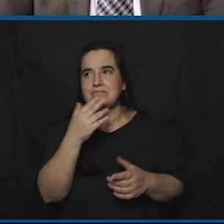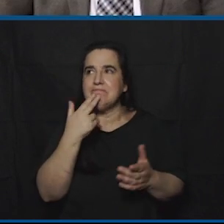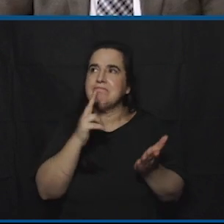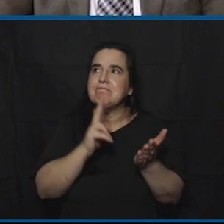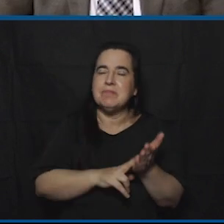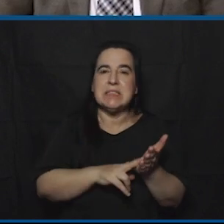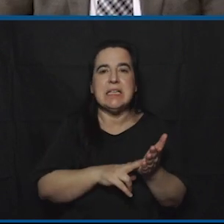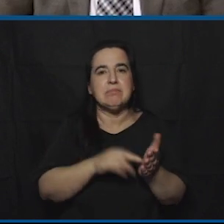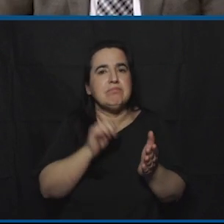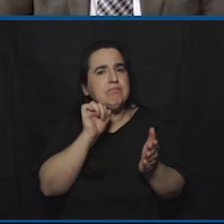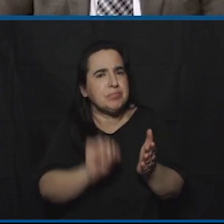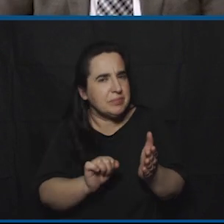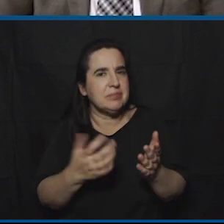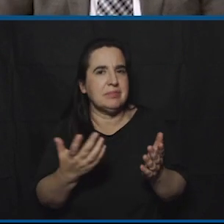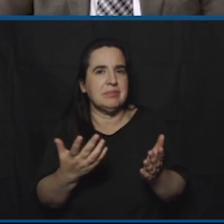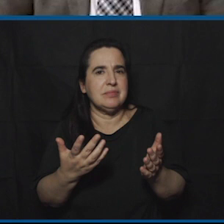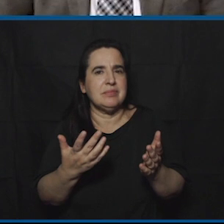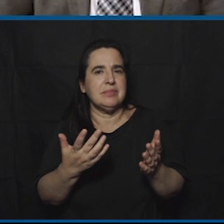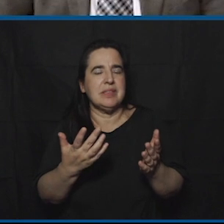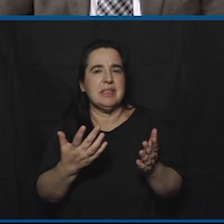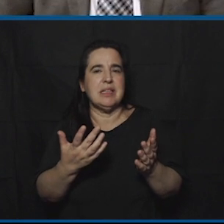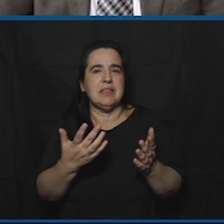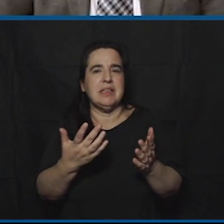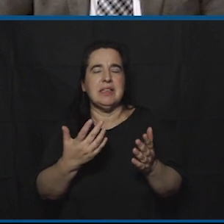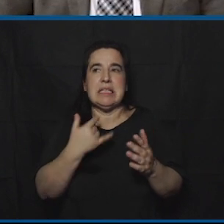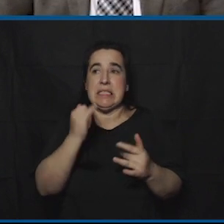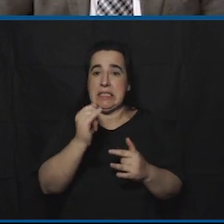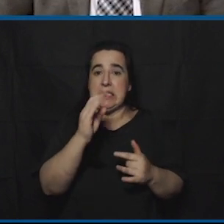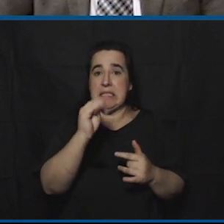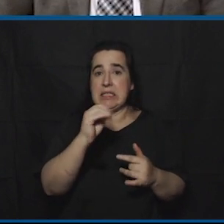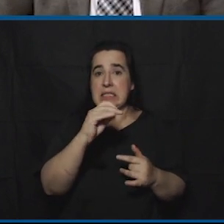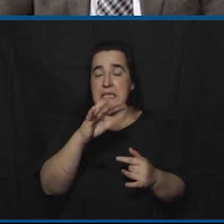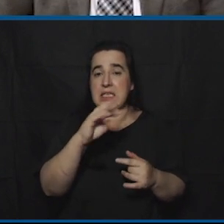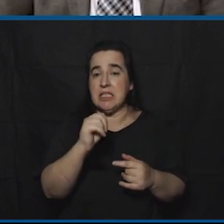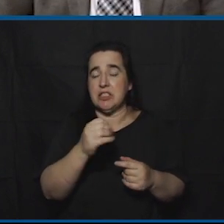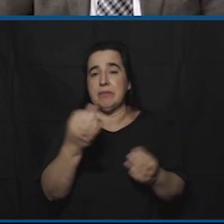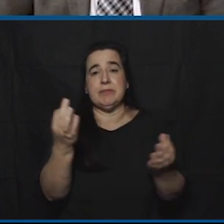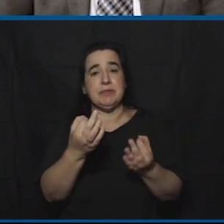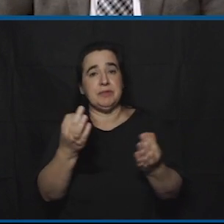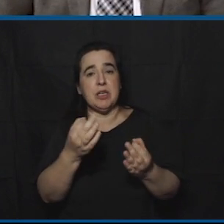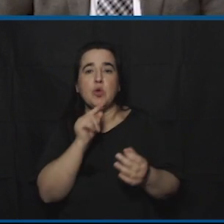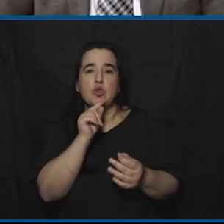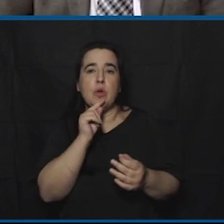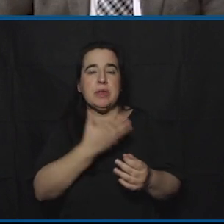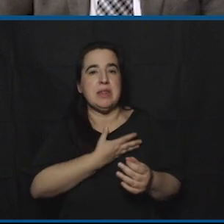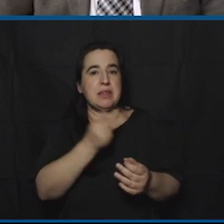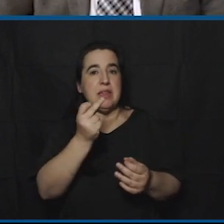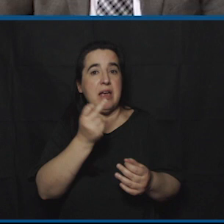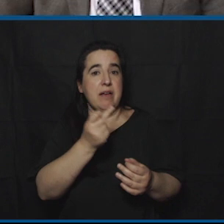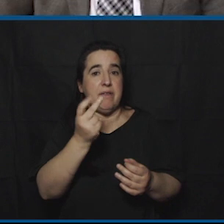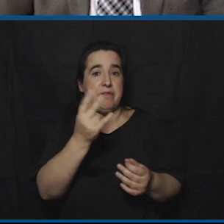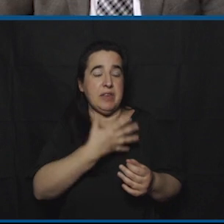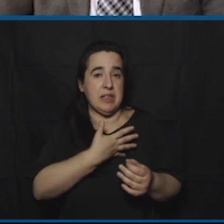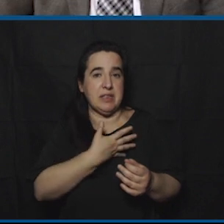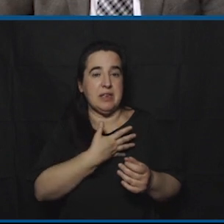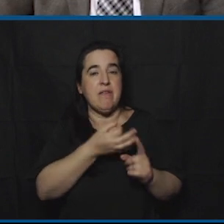será propositado, porque Isaías não vai de facto enunciar o nome de Davi, ficará então